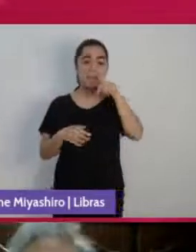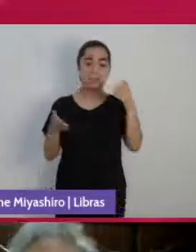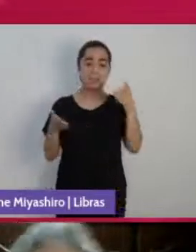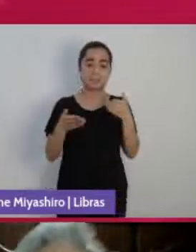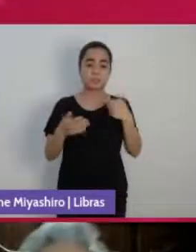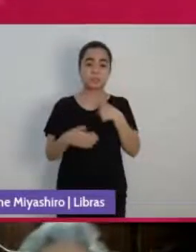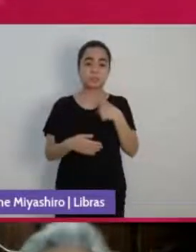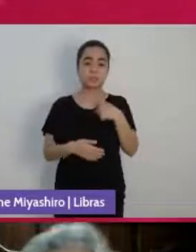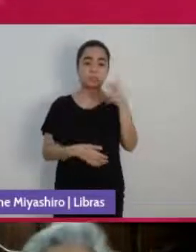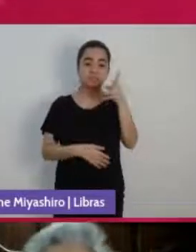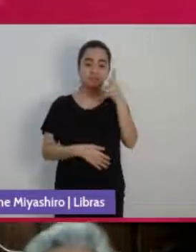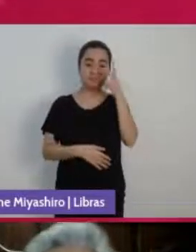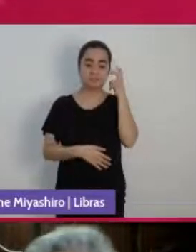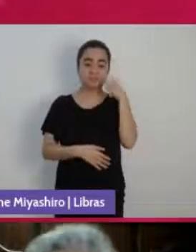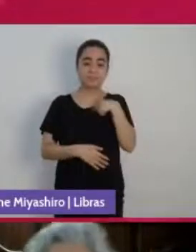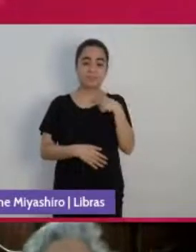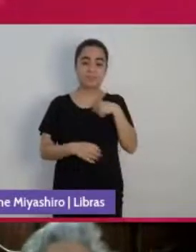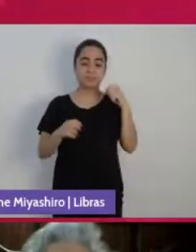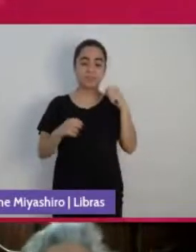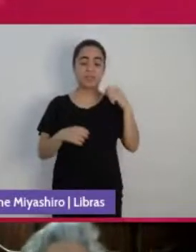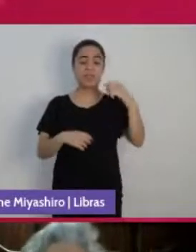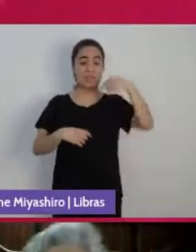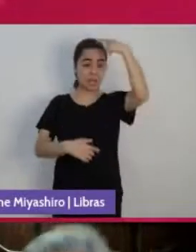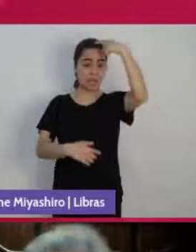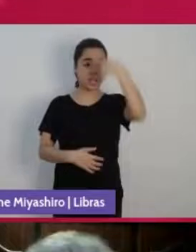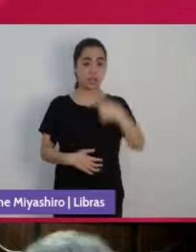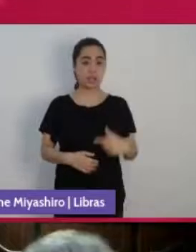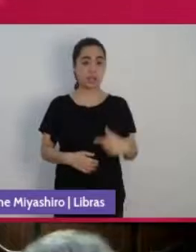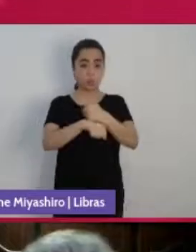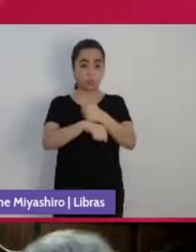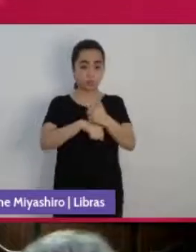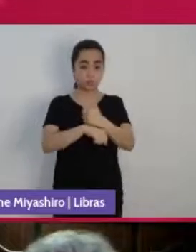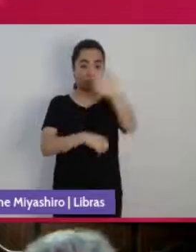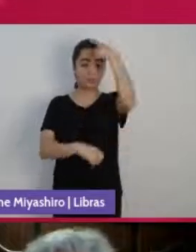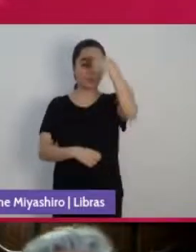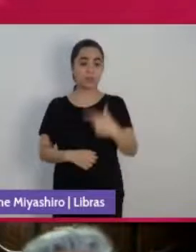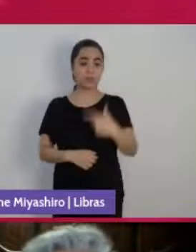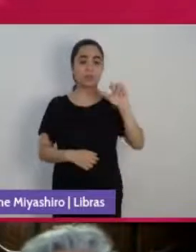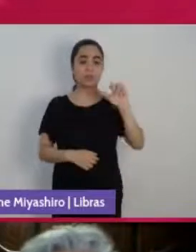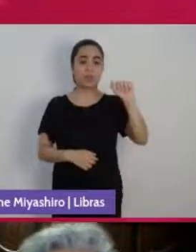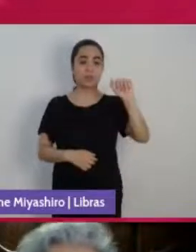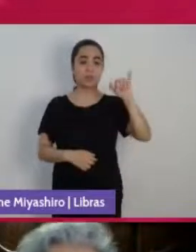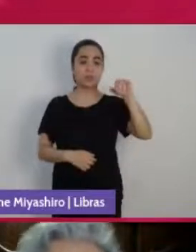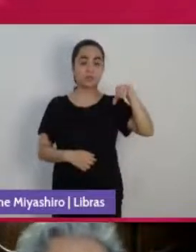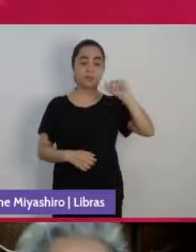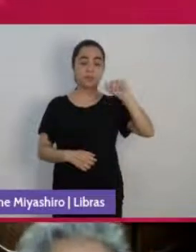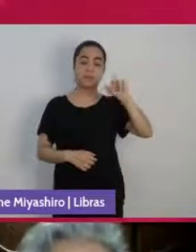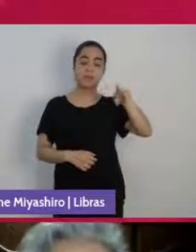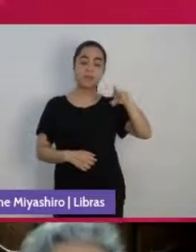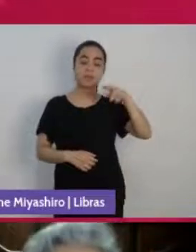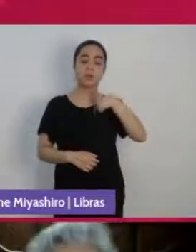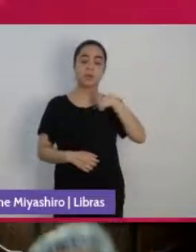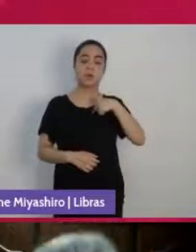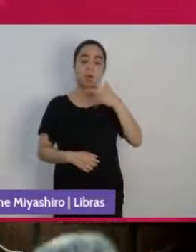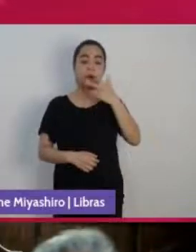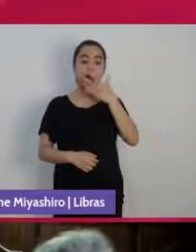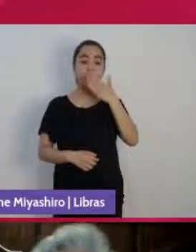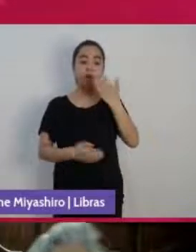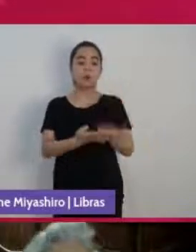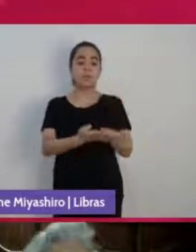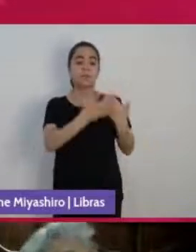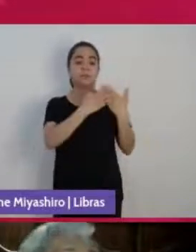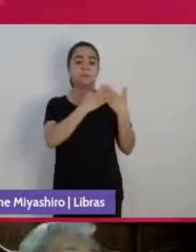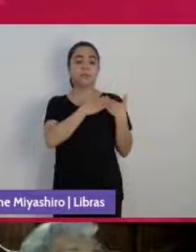vejo, Aimar Lopes, tá? Eu chamo a responsabilidade dessa fala para mim,